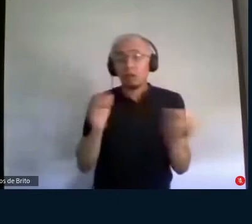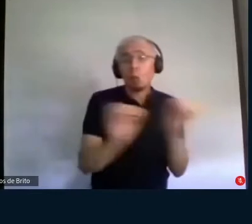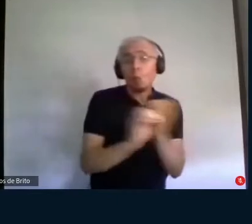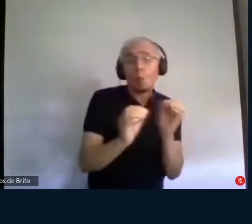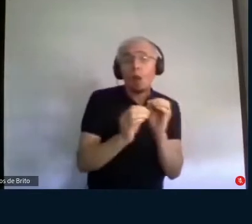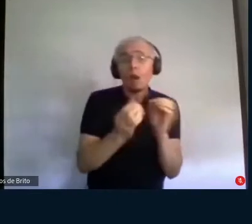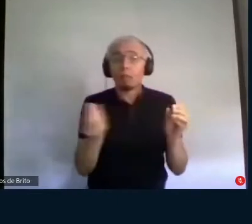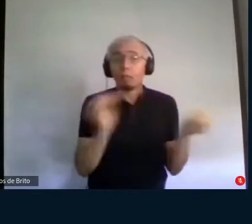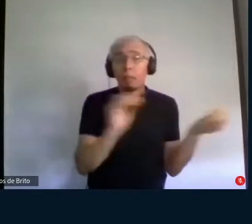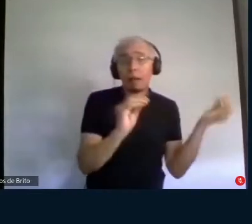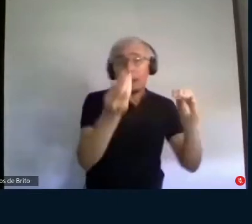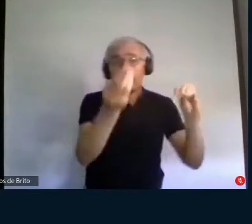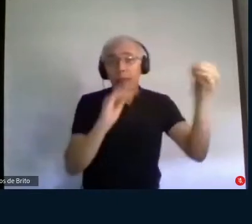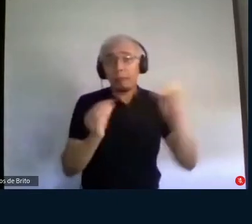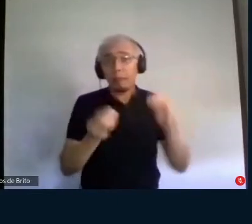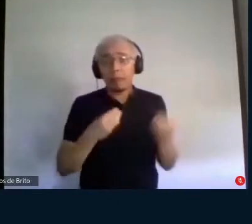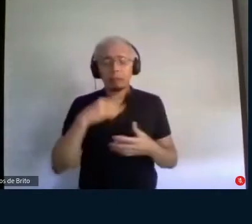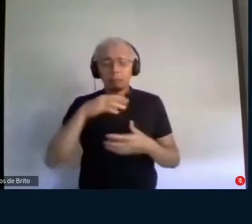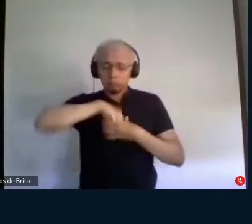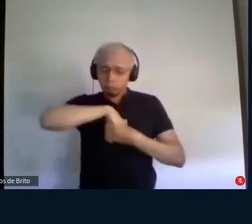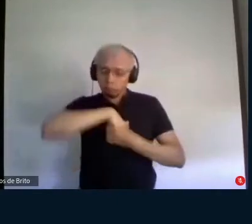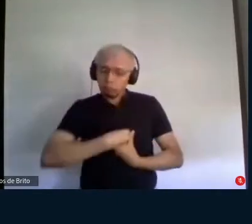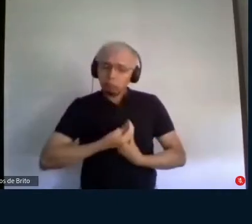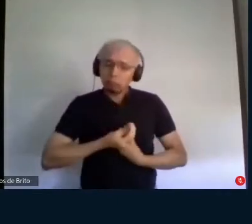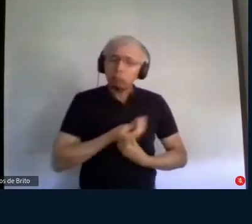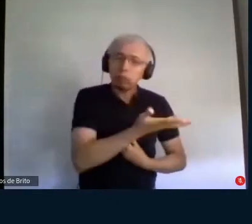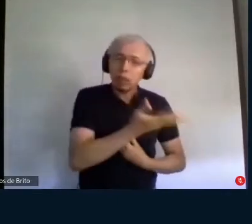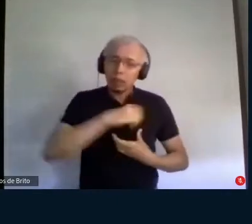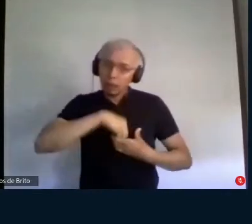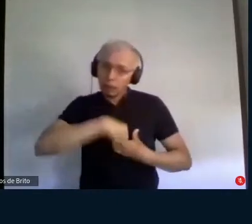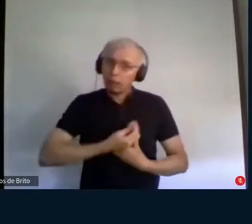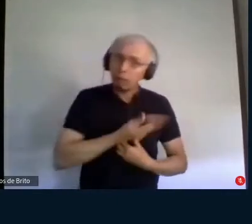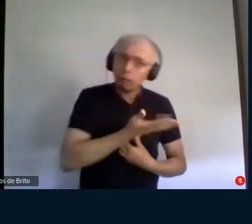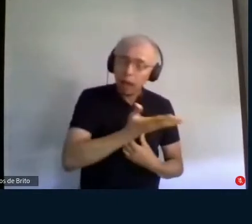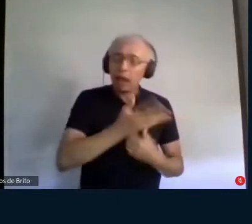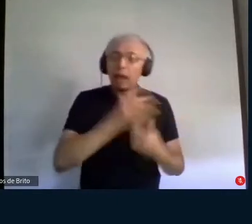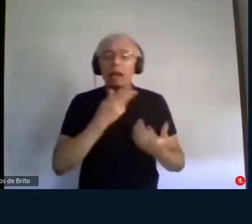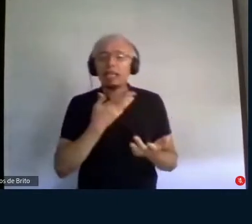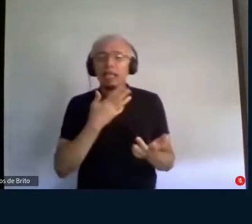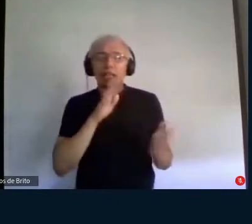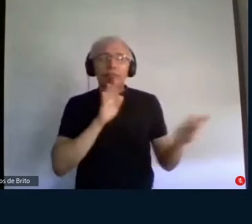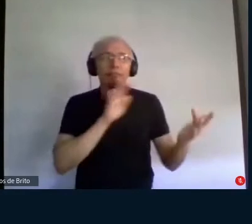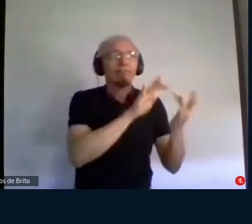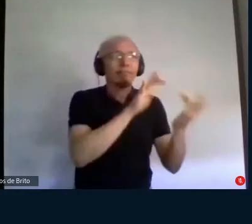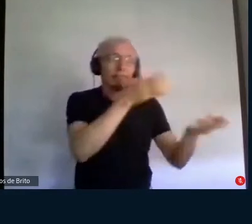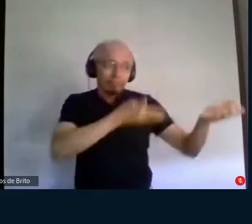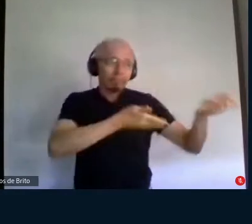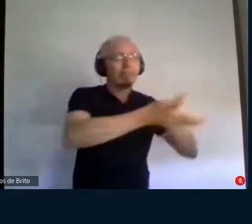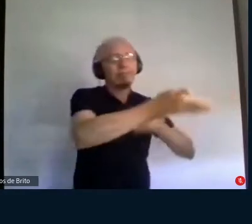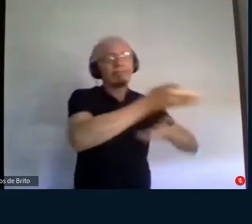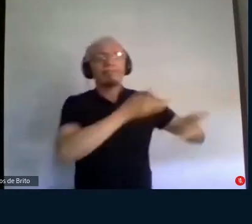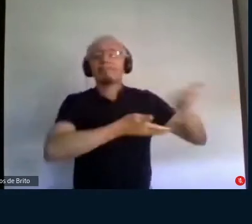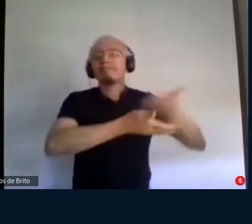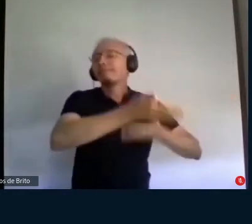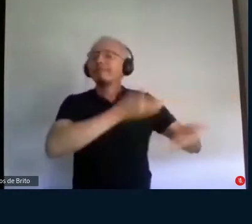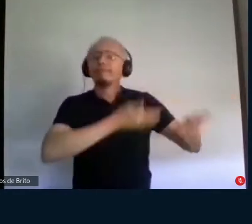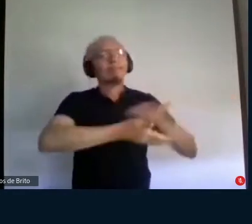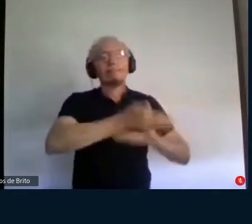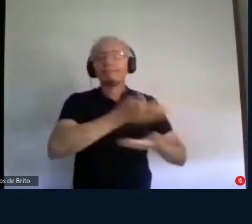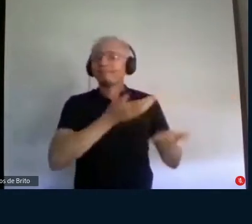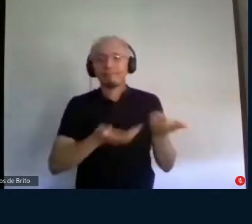sua subjetividade, vão construir a interação juntos, né, como coautores. Então, quando a gente fala